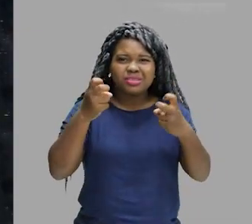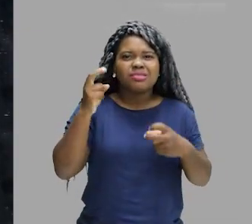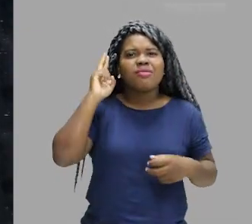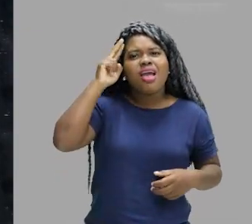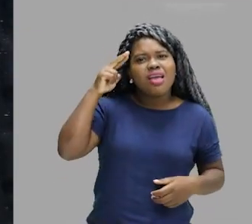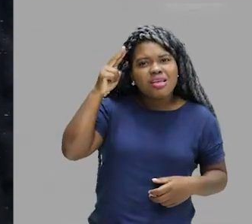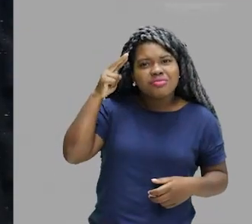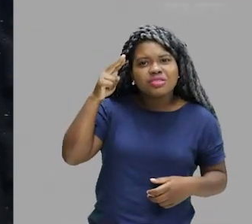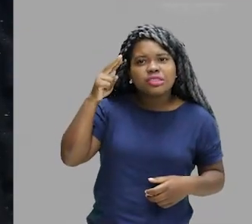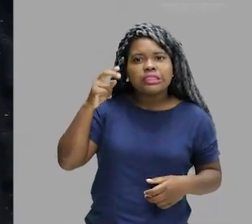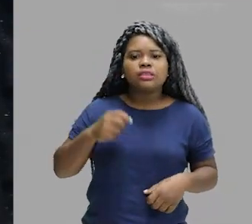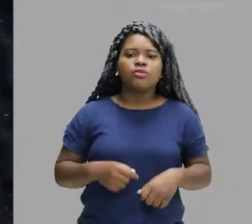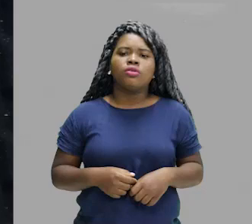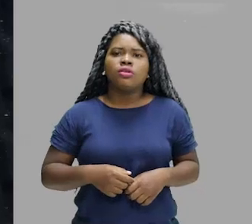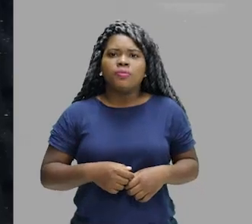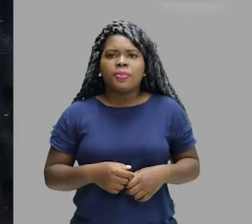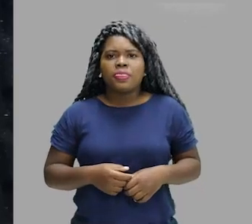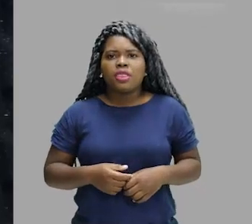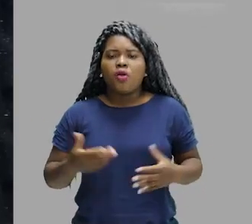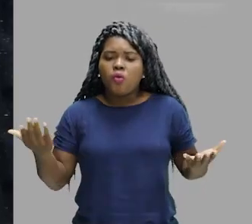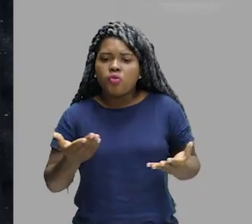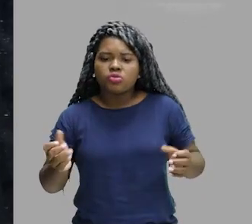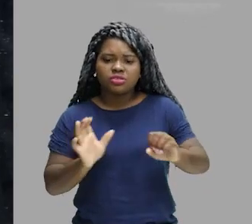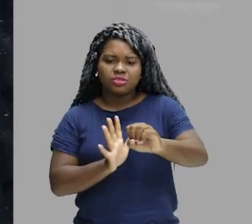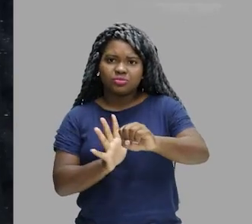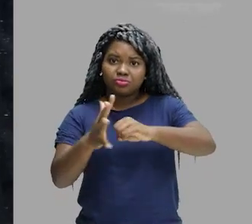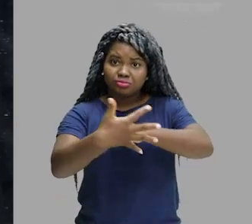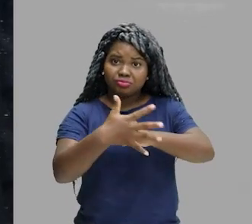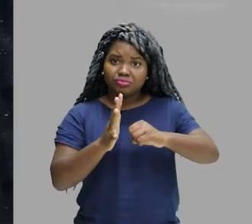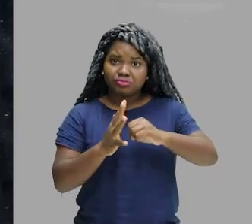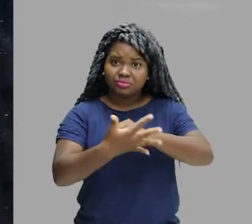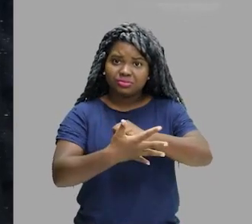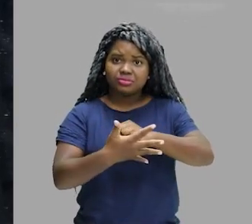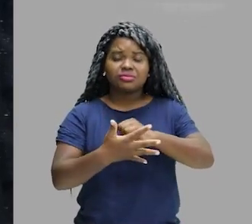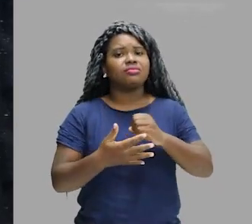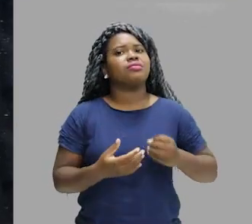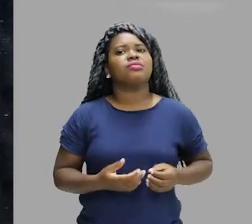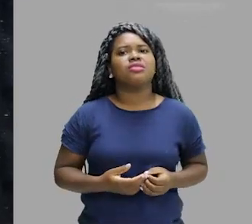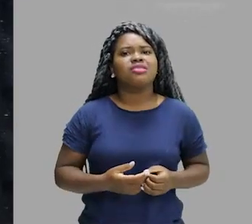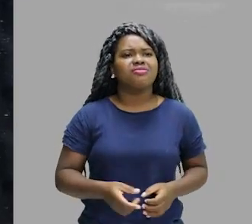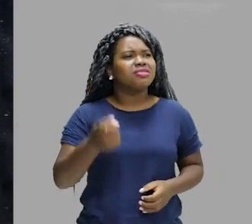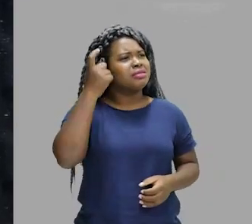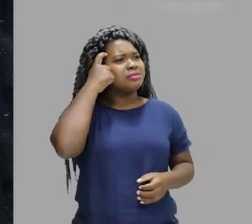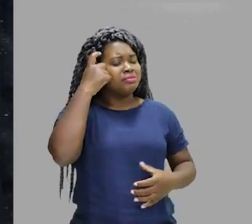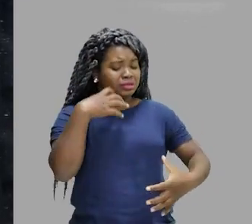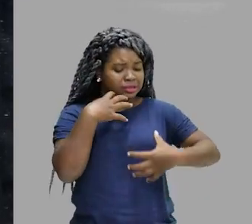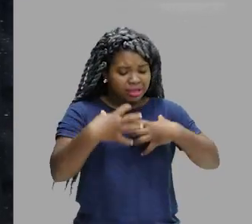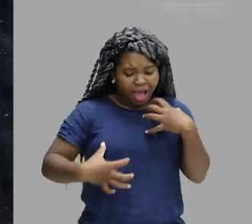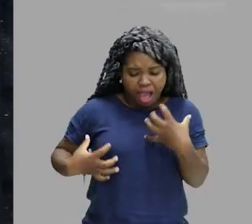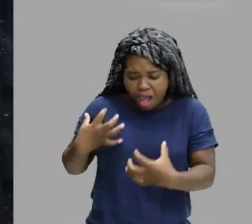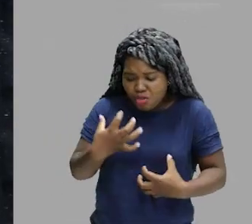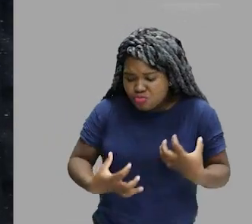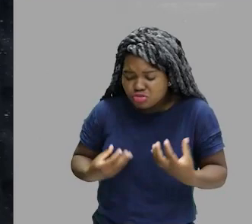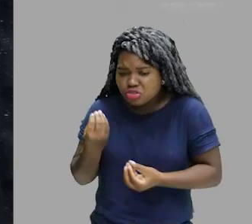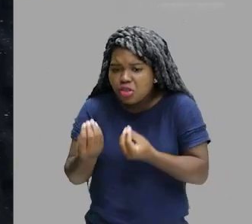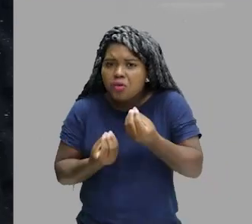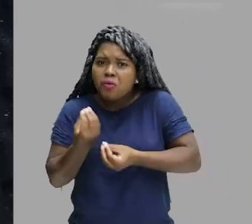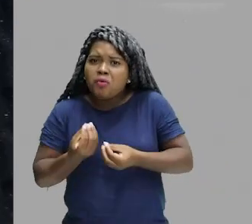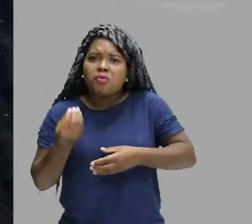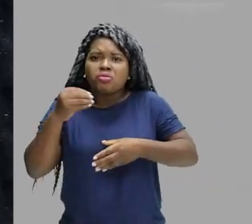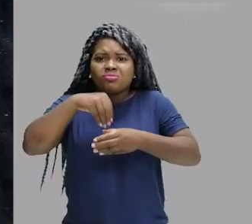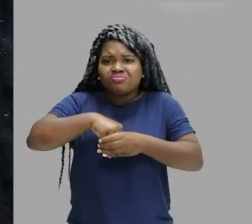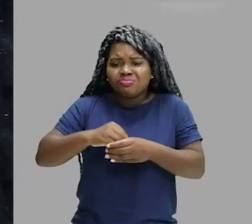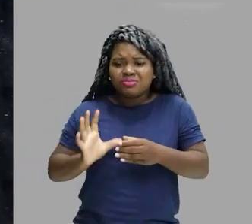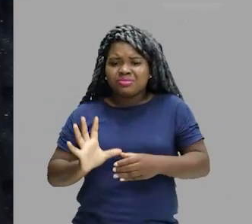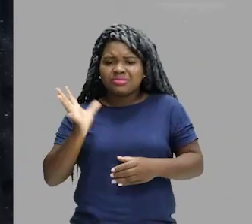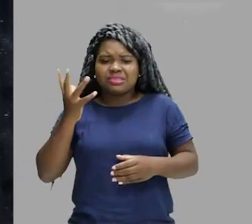por exemplo, ela te dá um choque sobre como você está se encaixando, as angústias que você está sentindo de uma maneira extremamente romantizada.